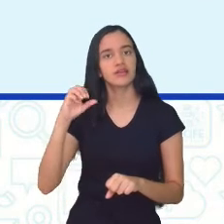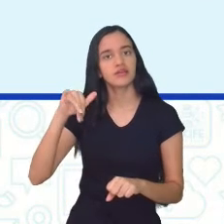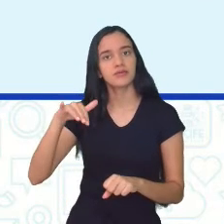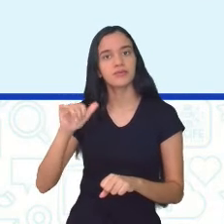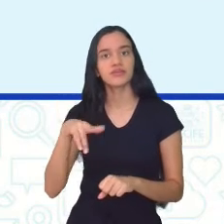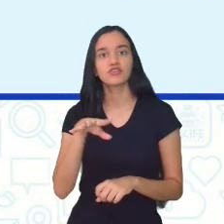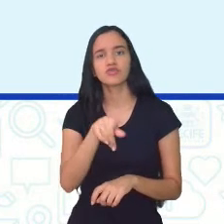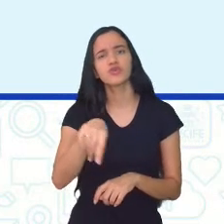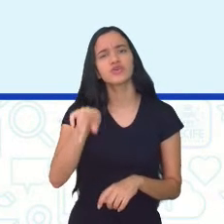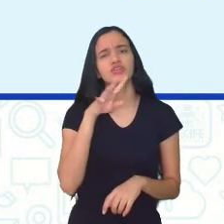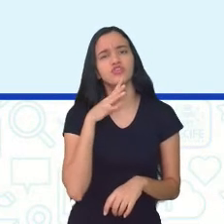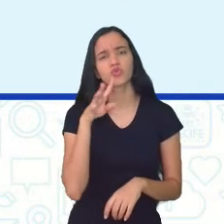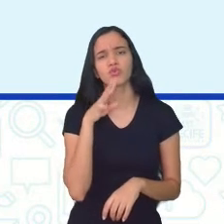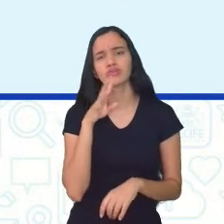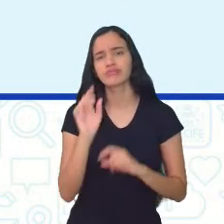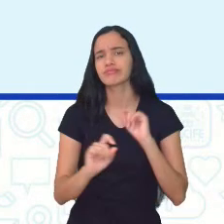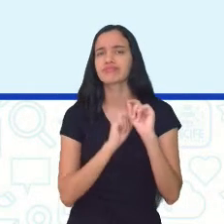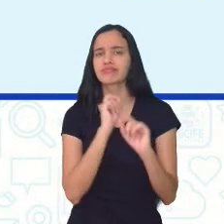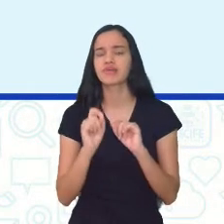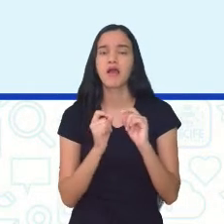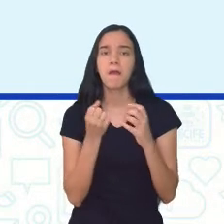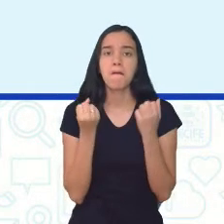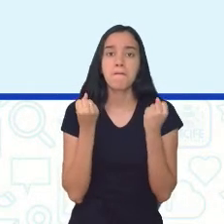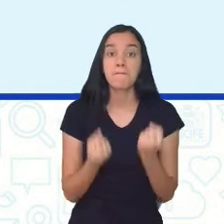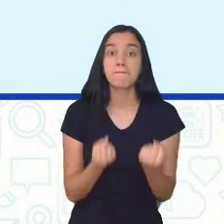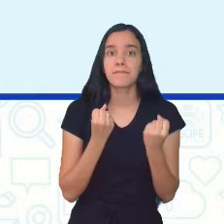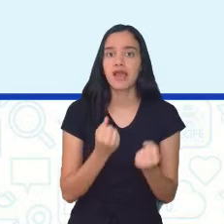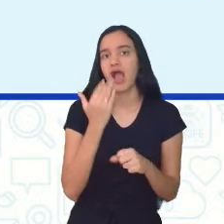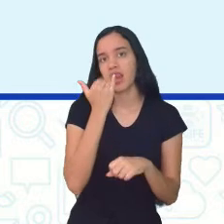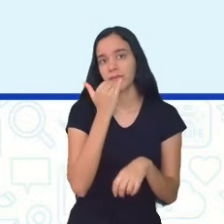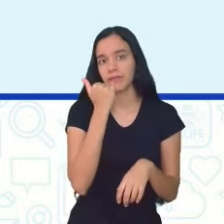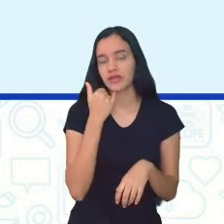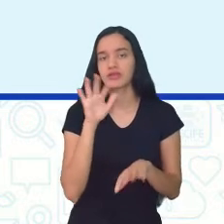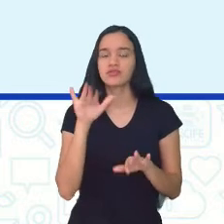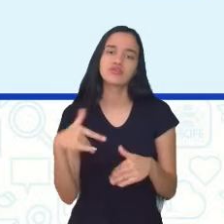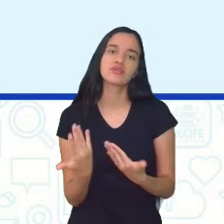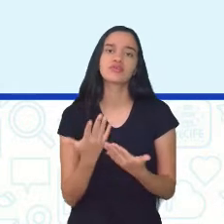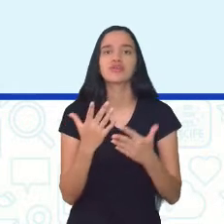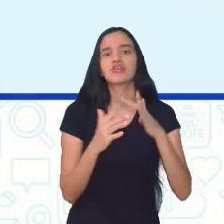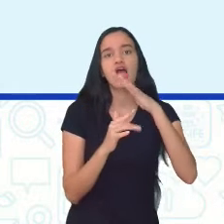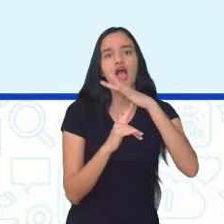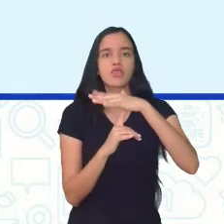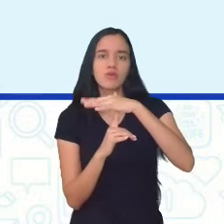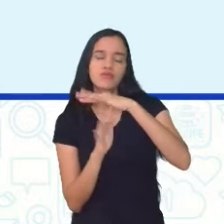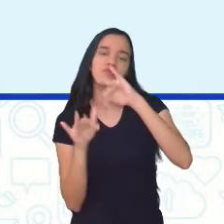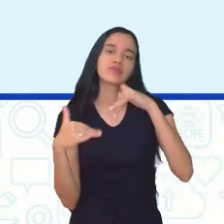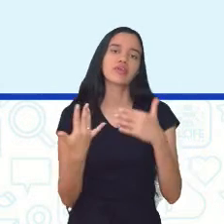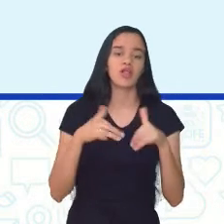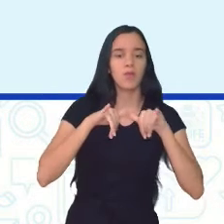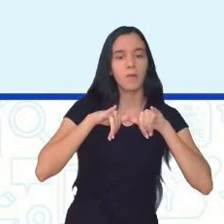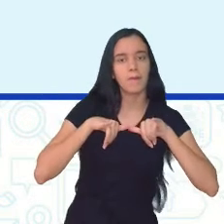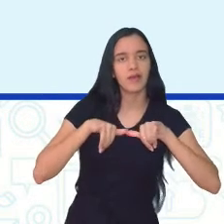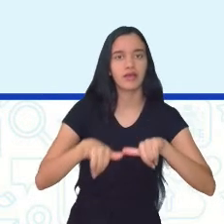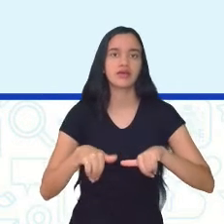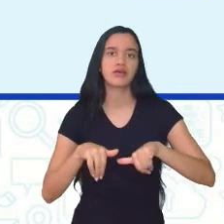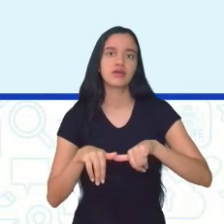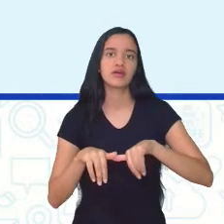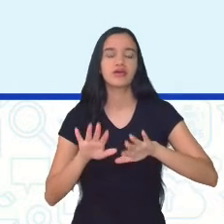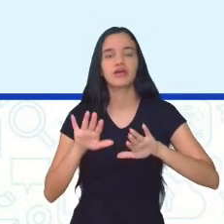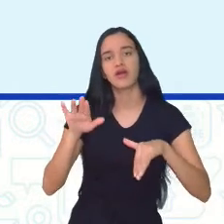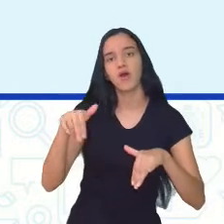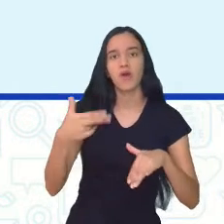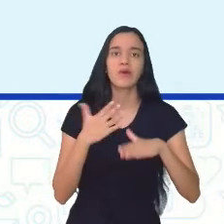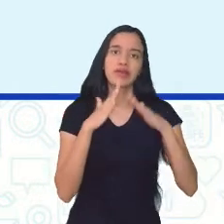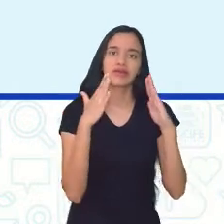mais conhecem, é pesar alimento. Seja na feira, seja no supermercado, seja